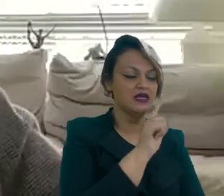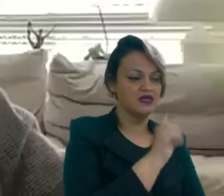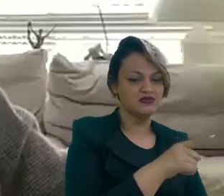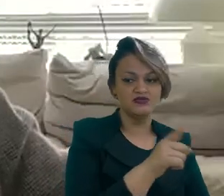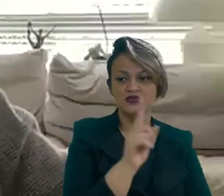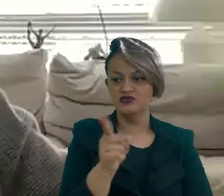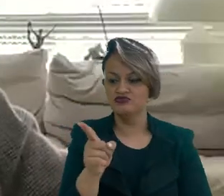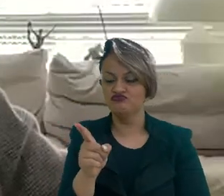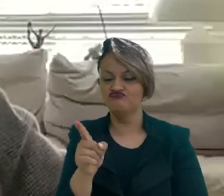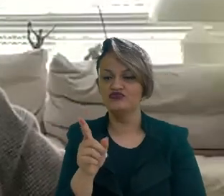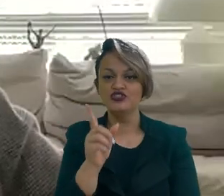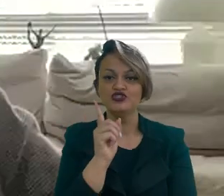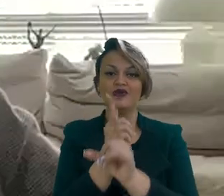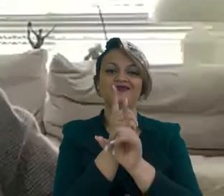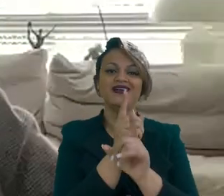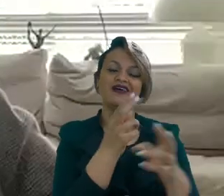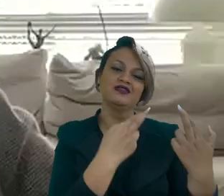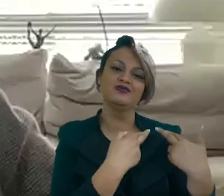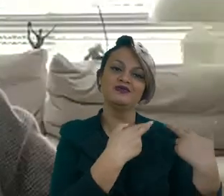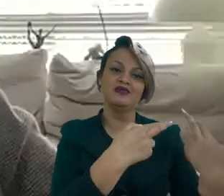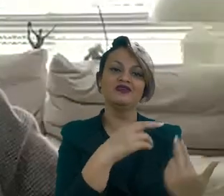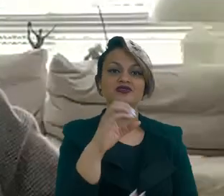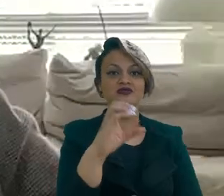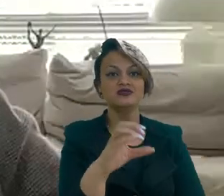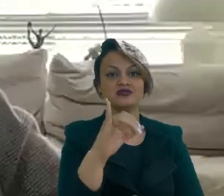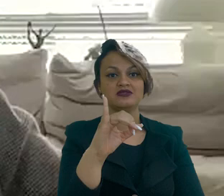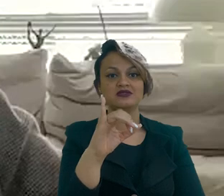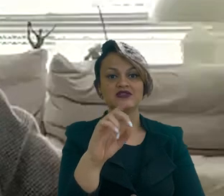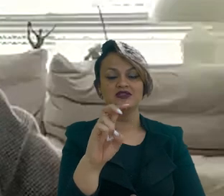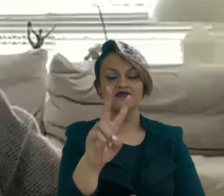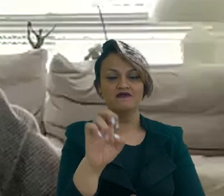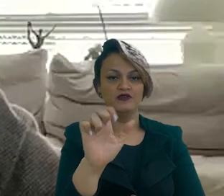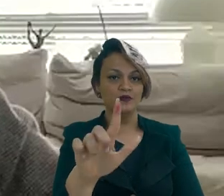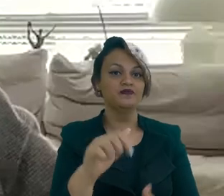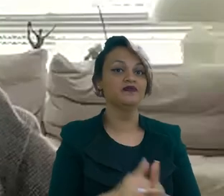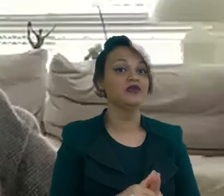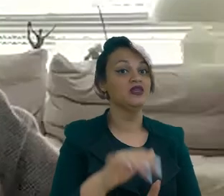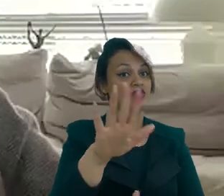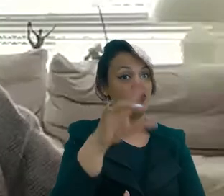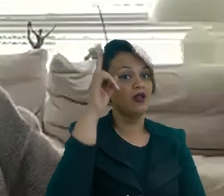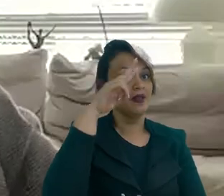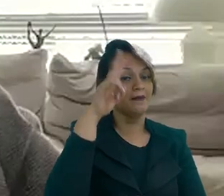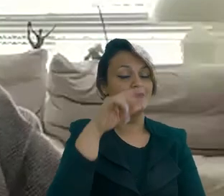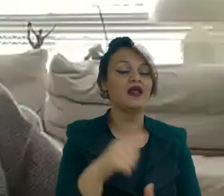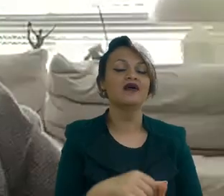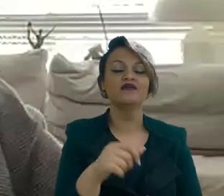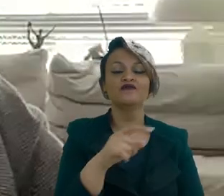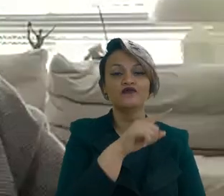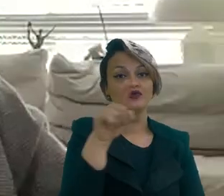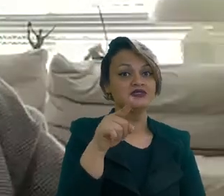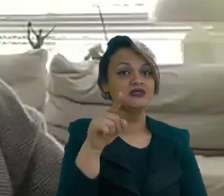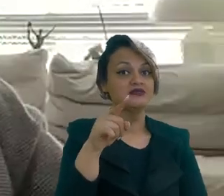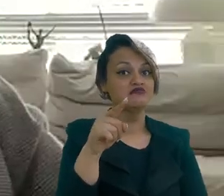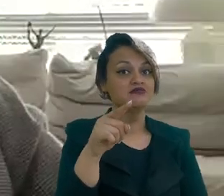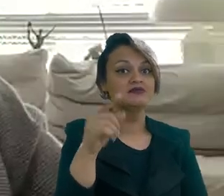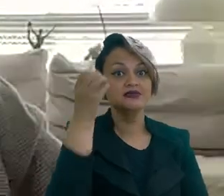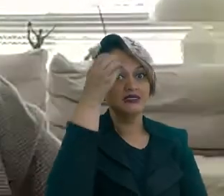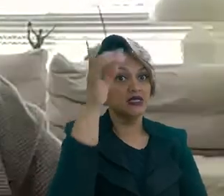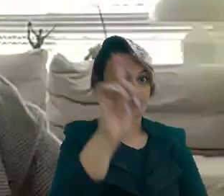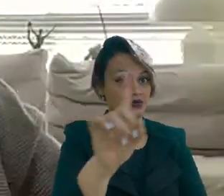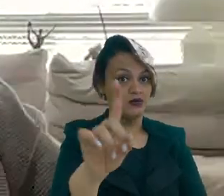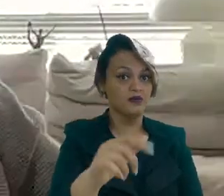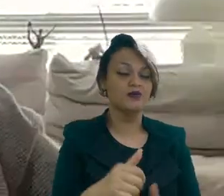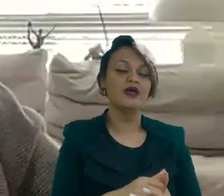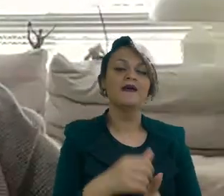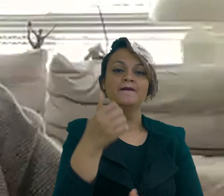risco e os fatos nos levam para a responsabilidade civil objetiva aliás Vale aqui uma lembrança que o senhor eles